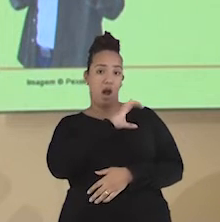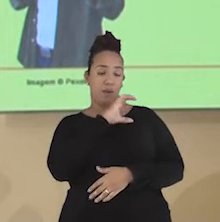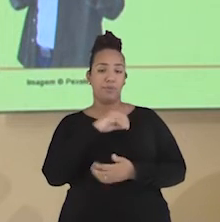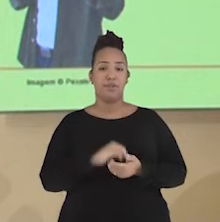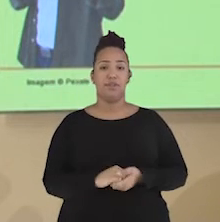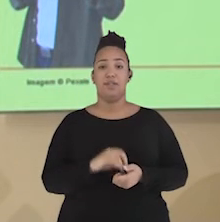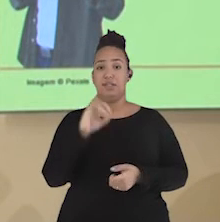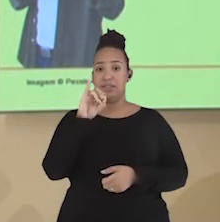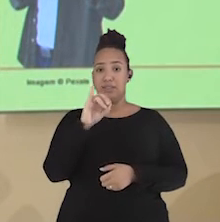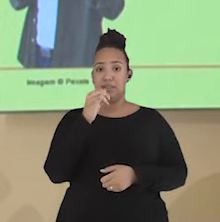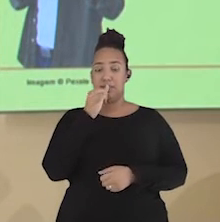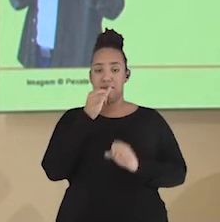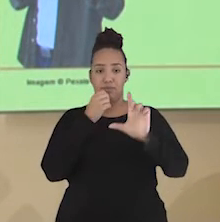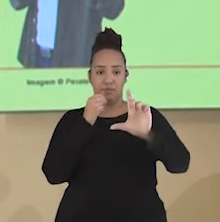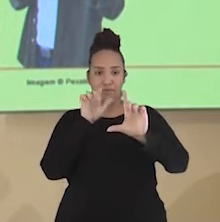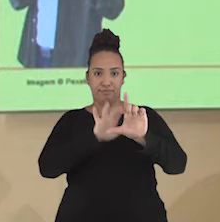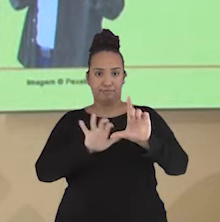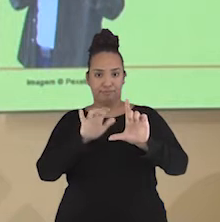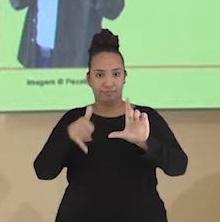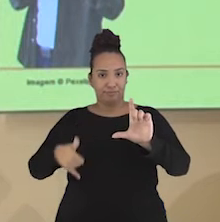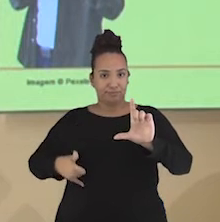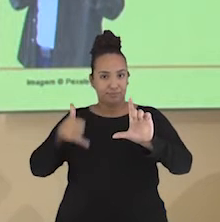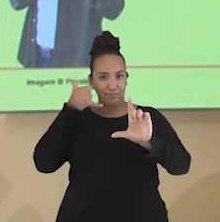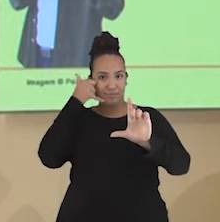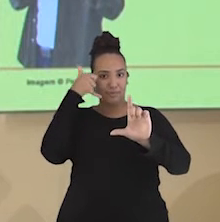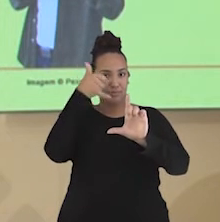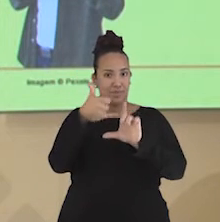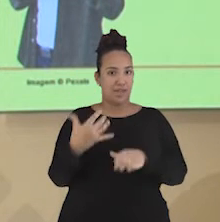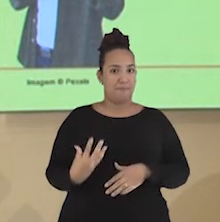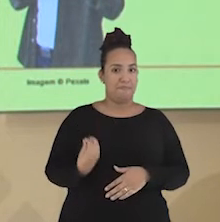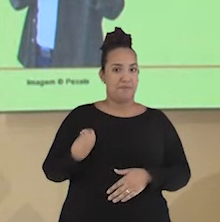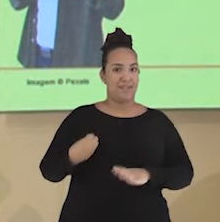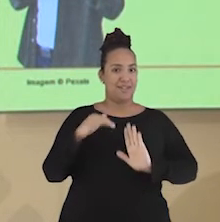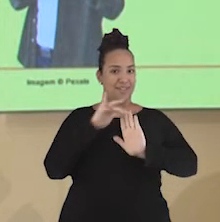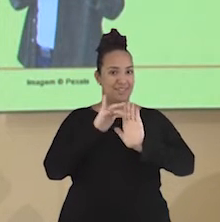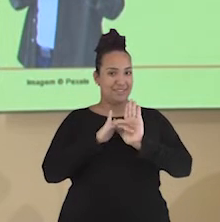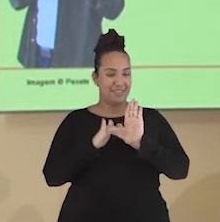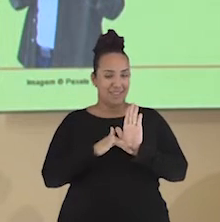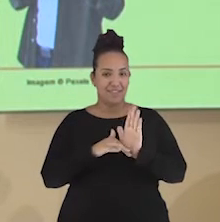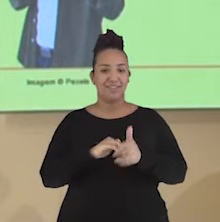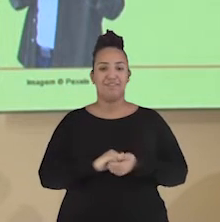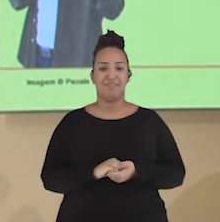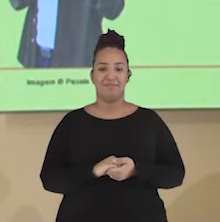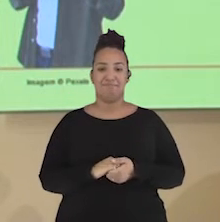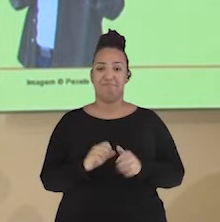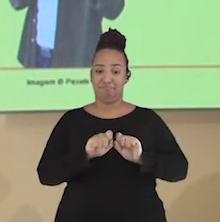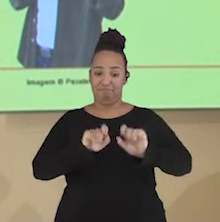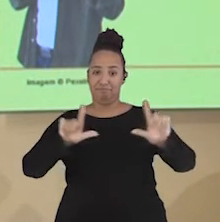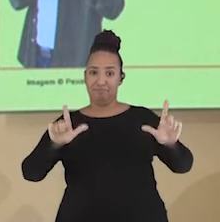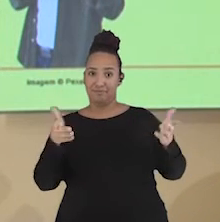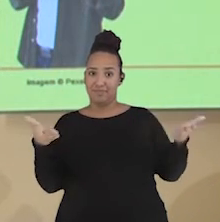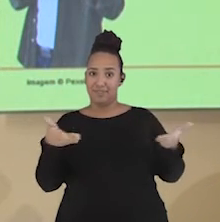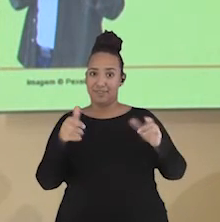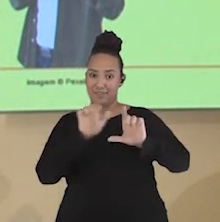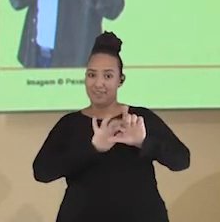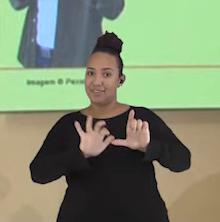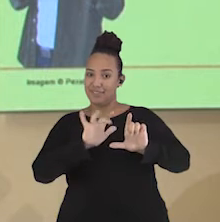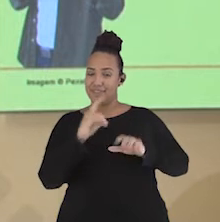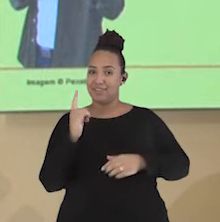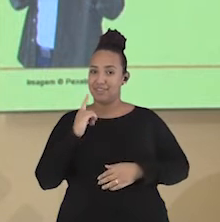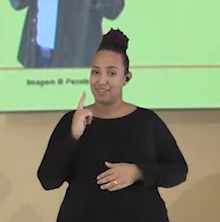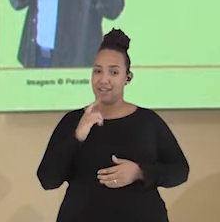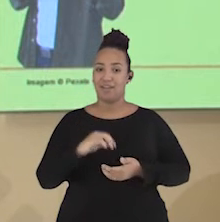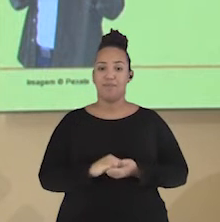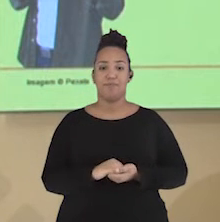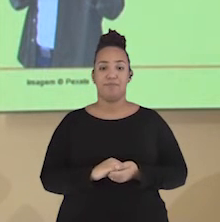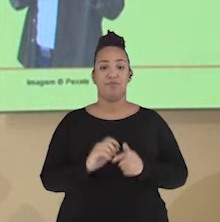Se você apontar a câmera do seu celular, vai abrir direto na nossa lista de presença, através desse QR Code que está aparecendo aí na sua